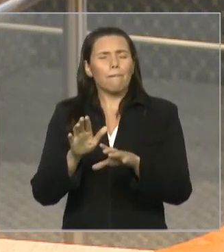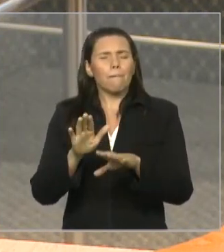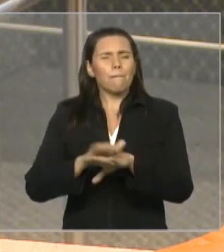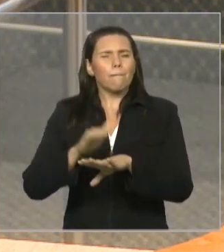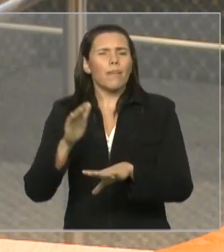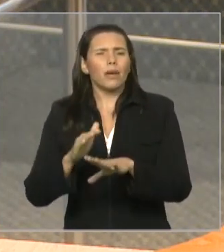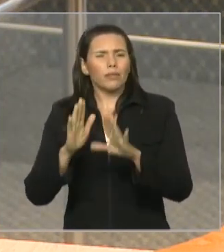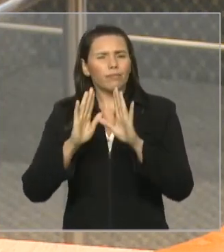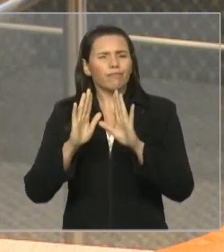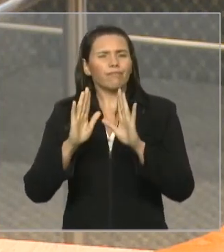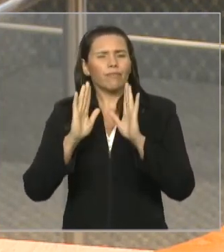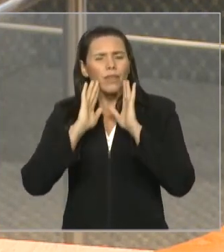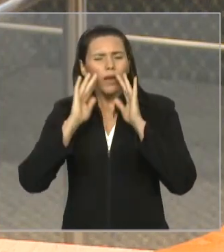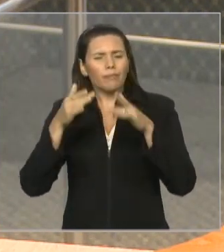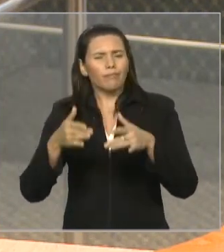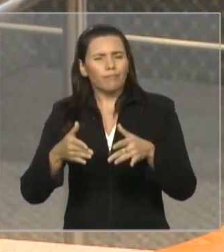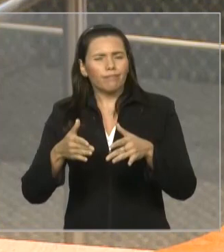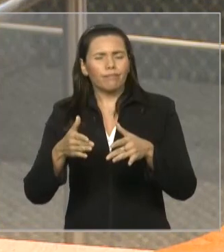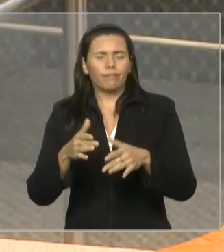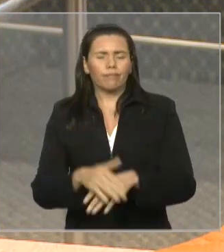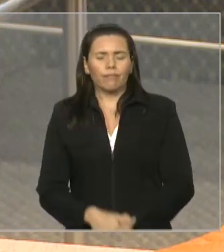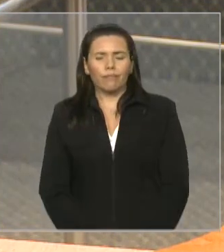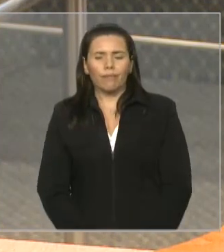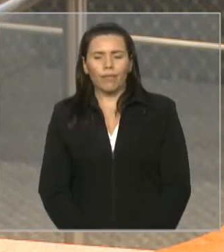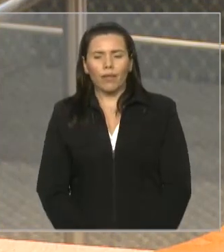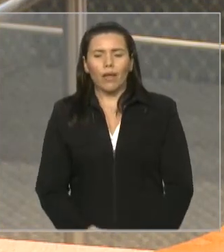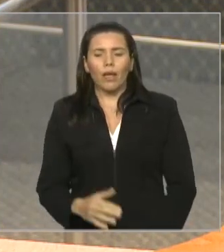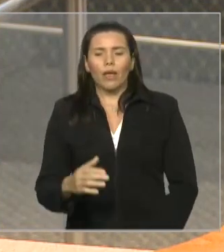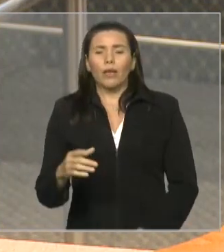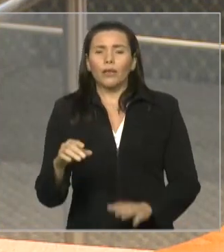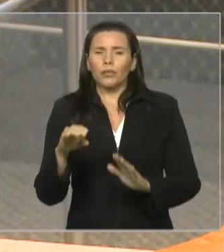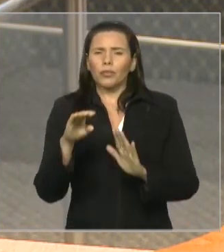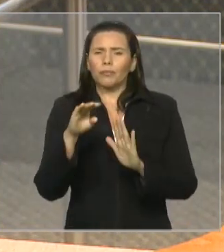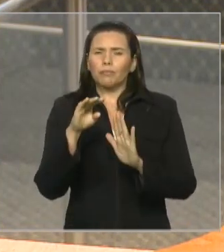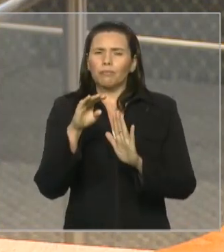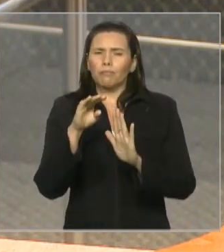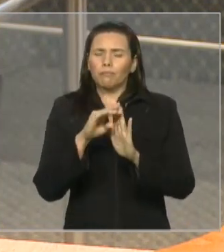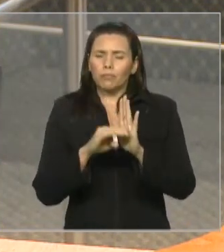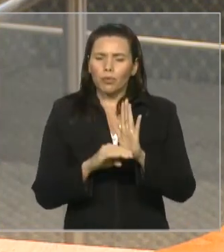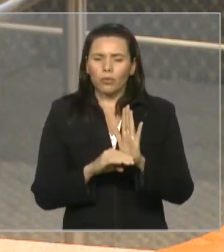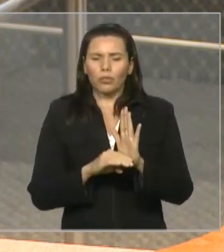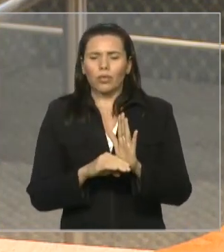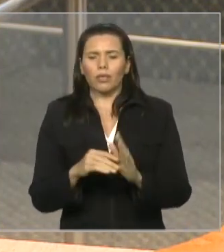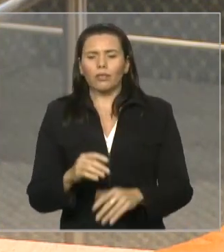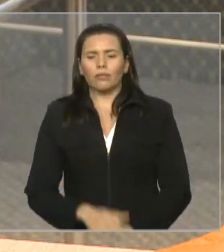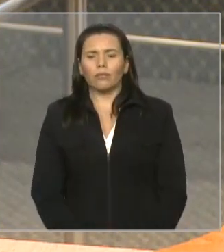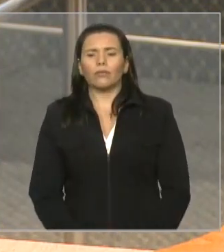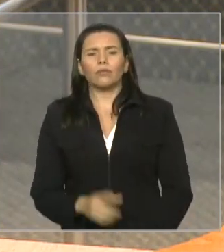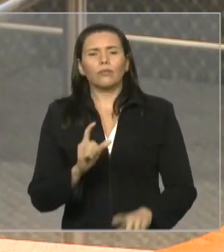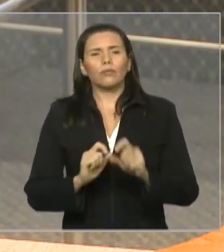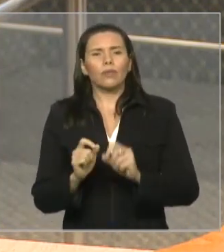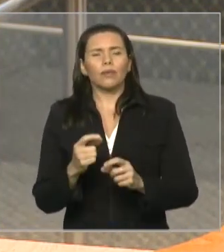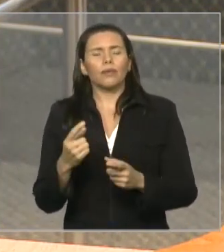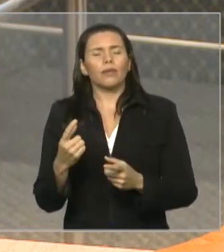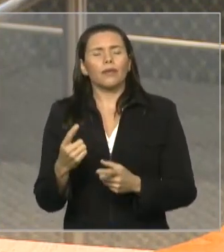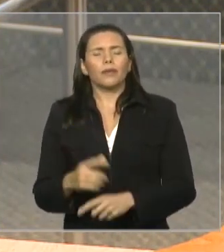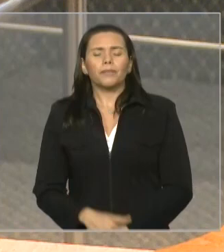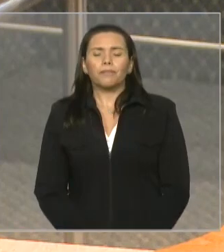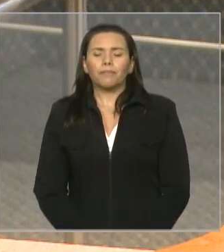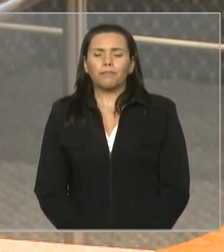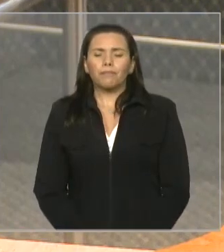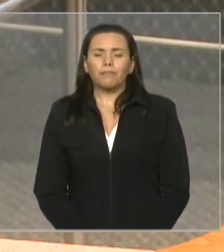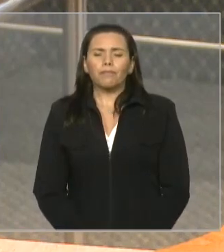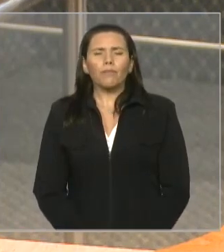César Pires mencionou a questão de iniciar nesses projetos com vícios, devido a custos, é nisso que também nós